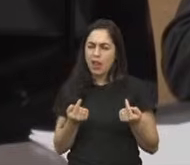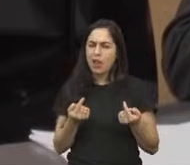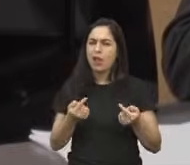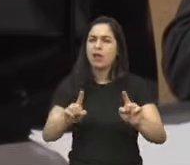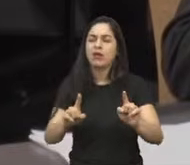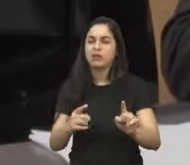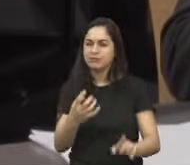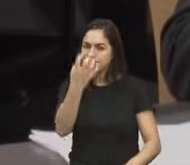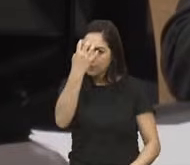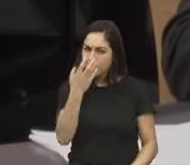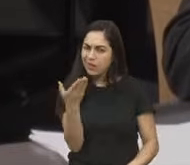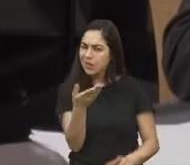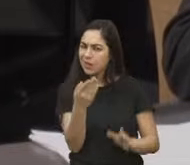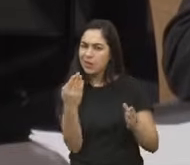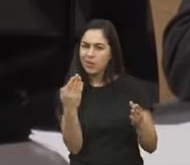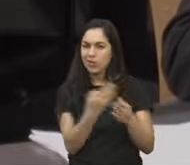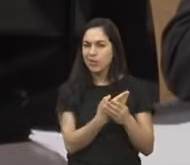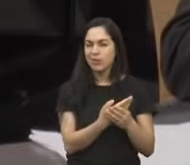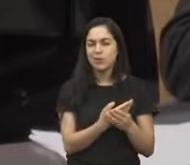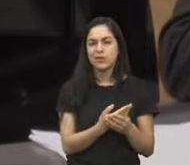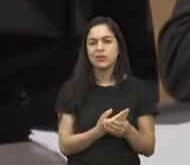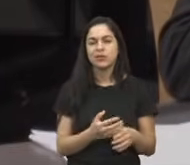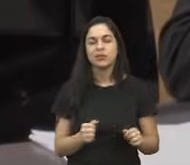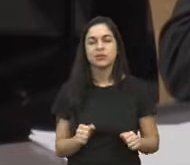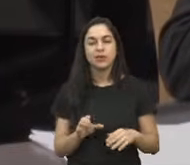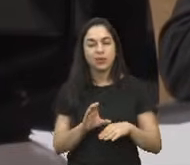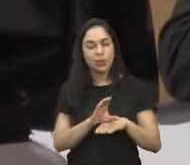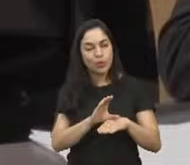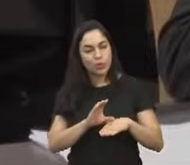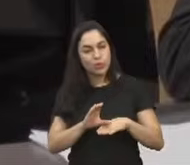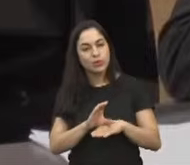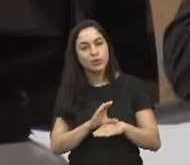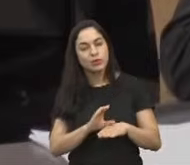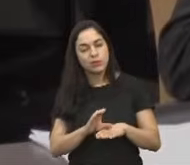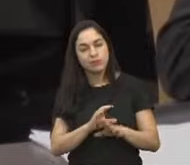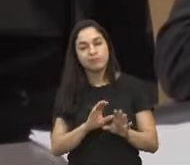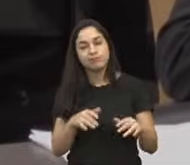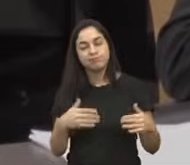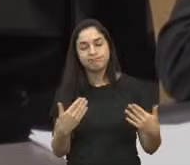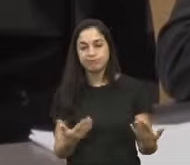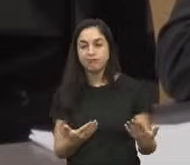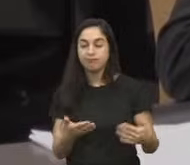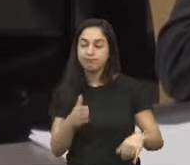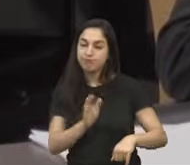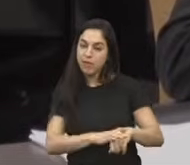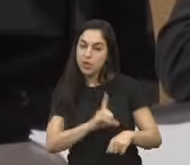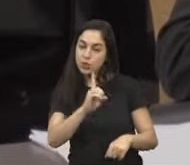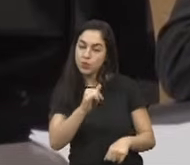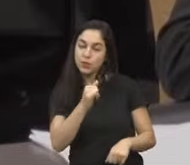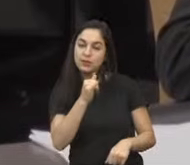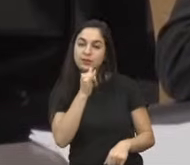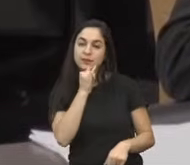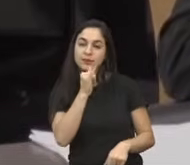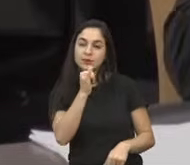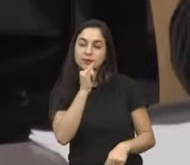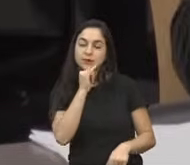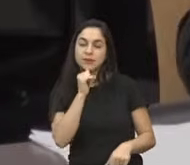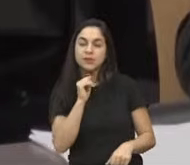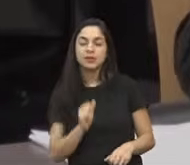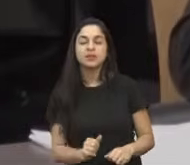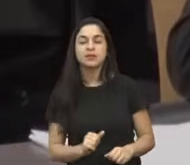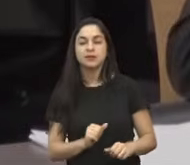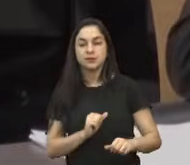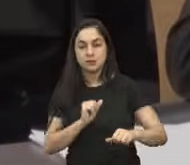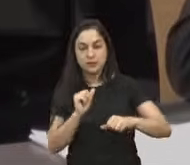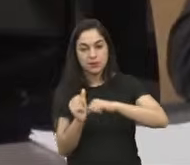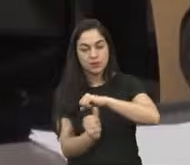celeridade do processo, alguns princípios constitucionais, e é mais um exemplo de alteração que penaliza